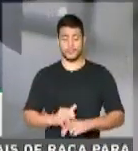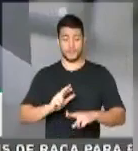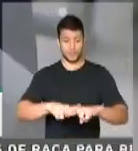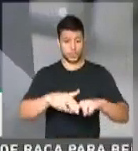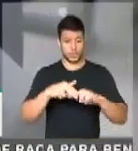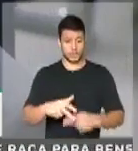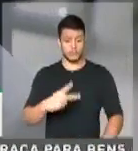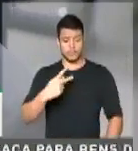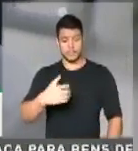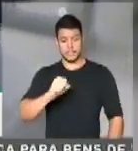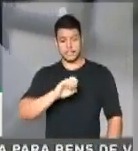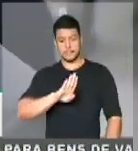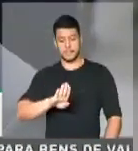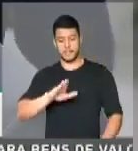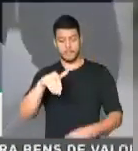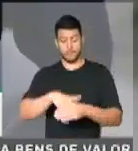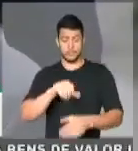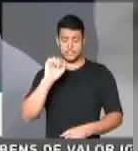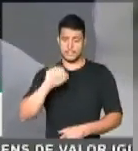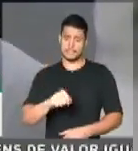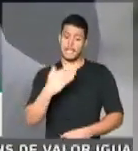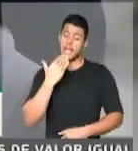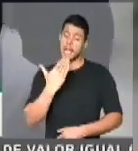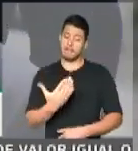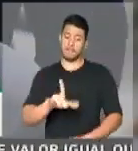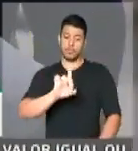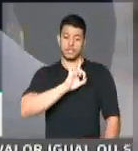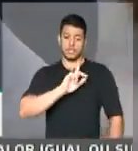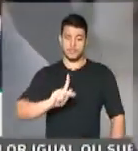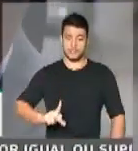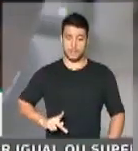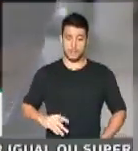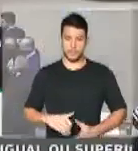isso que o PSB orienta, sim, em favor da Defensoria Pública da União. Deputado Israel.